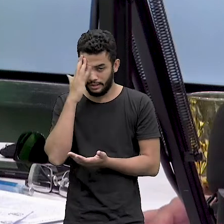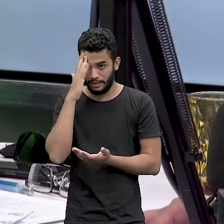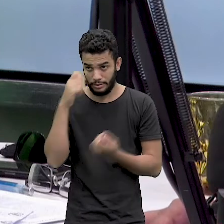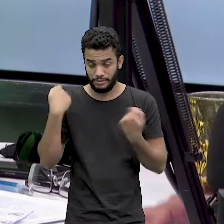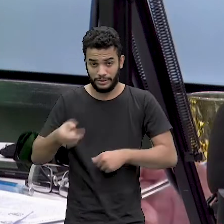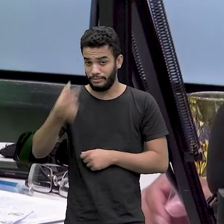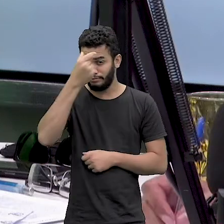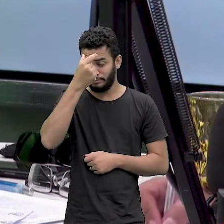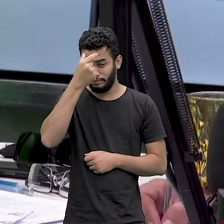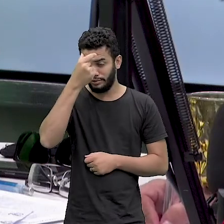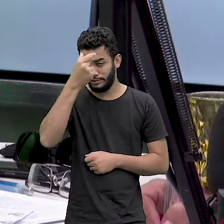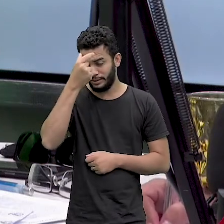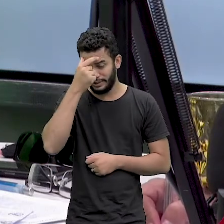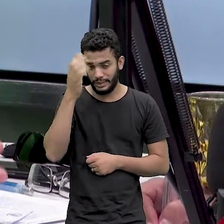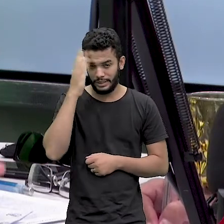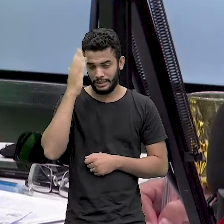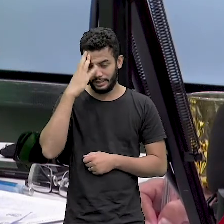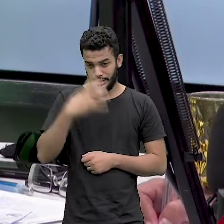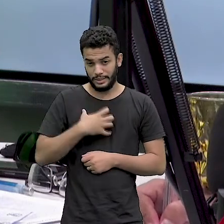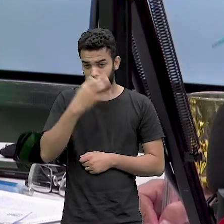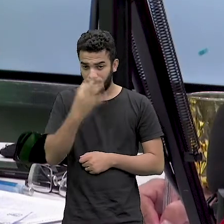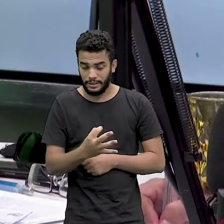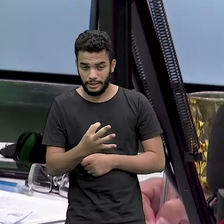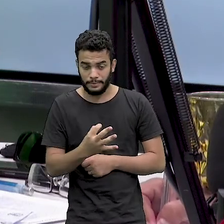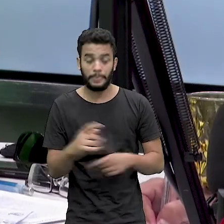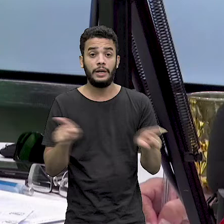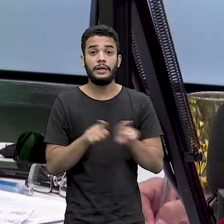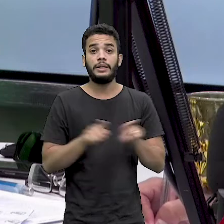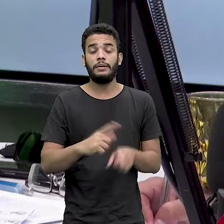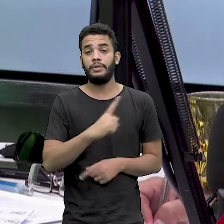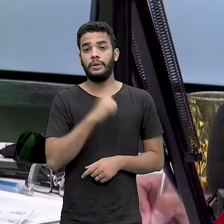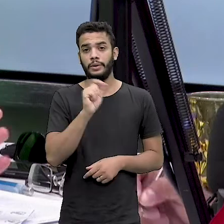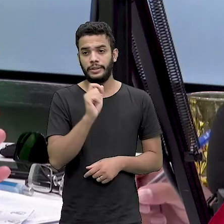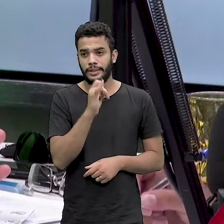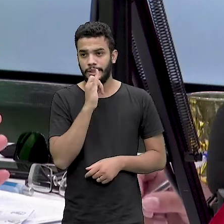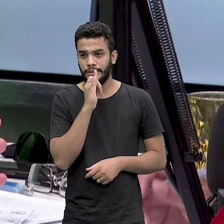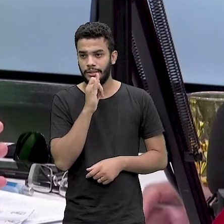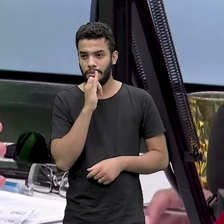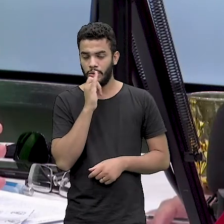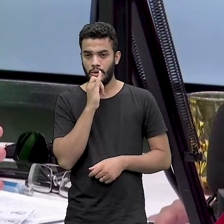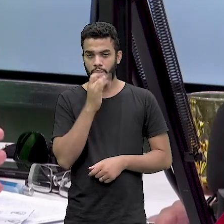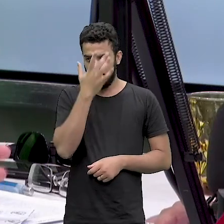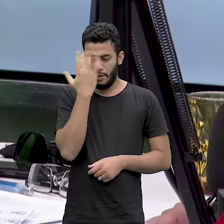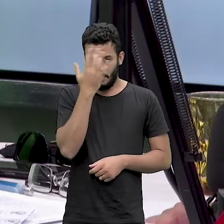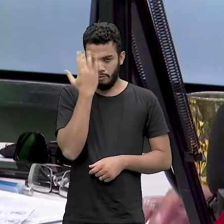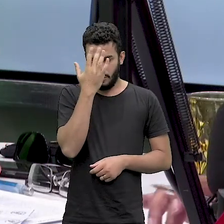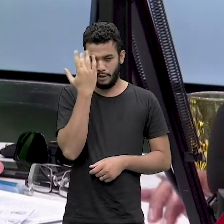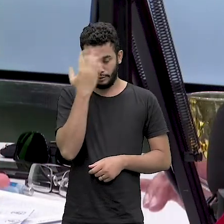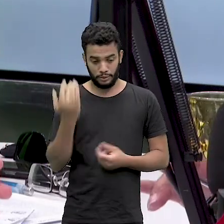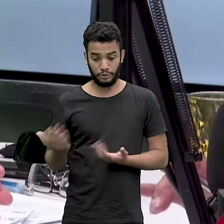consciência. Está surgindo, inclusive, movimentos, né? Tem movimentos aí de jovens que não quer usar marca nenhuma, porque